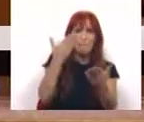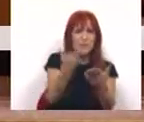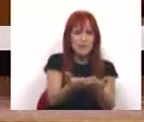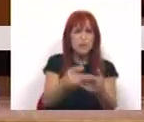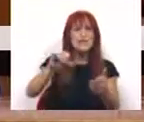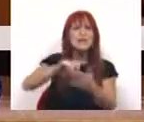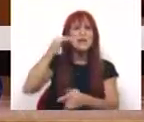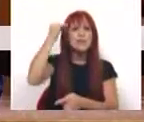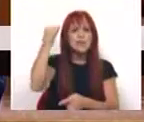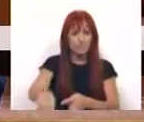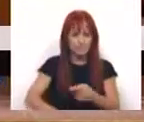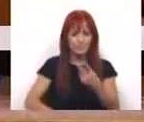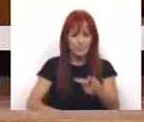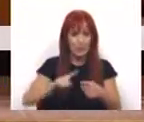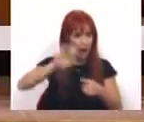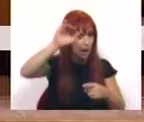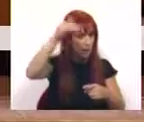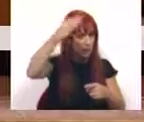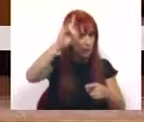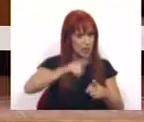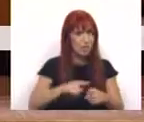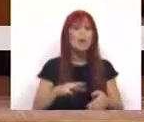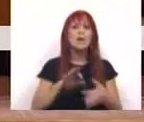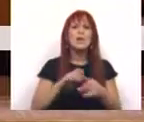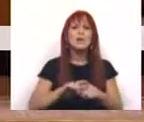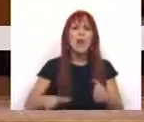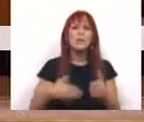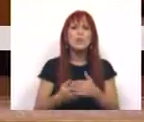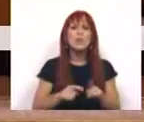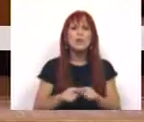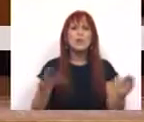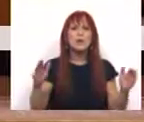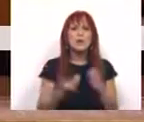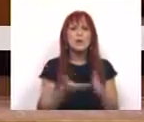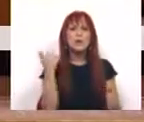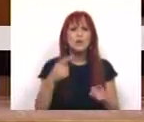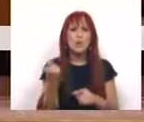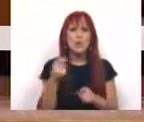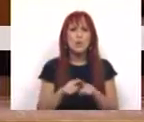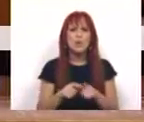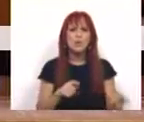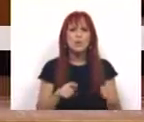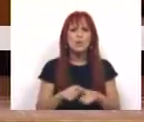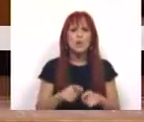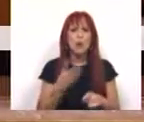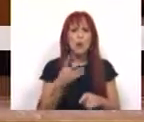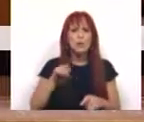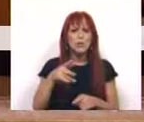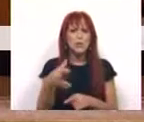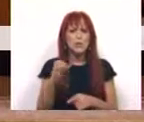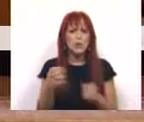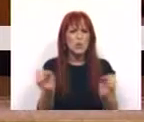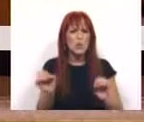apresentar em sede de especialidade. A primeira diz respeito à proposta para a redução do preço do passe 418